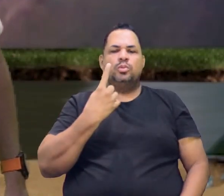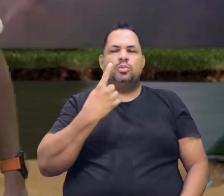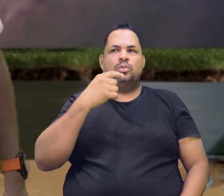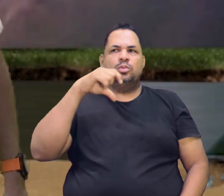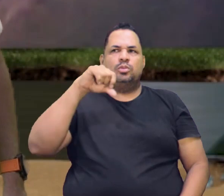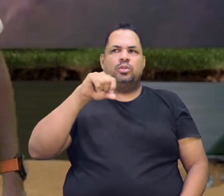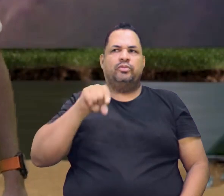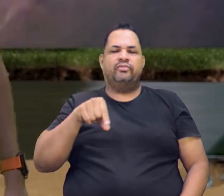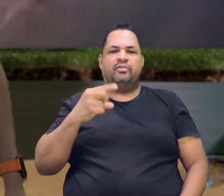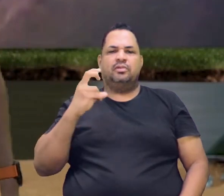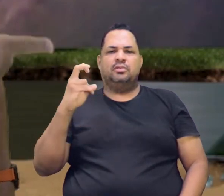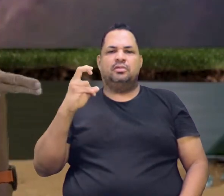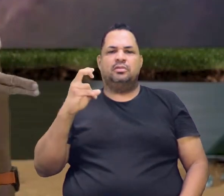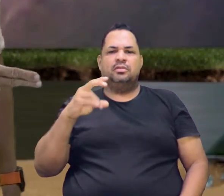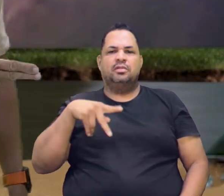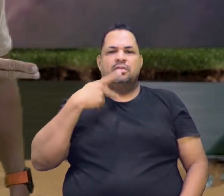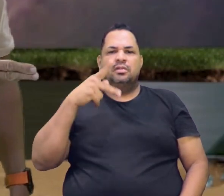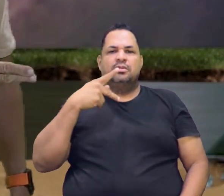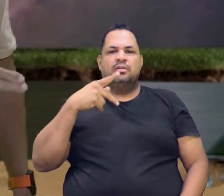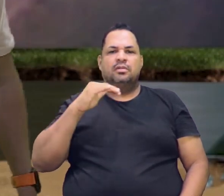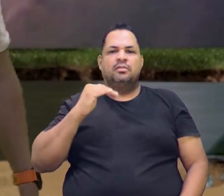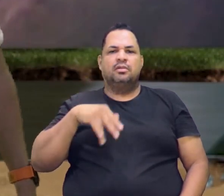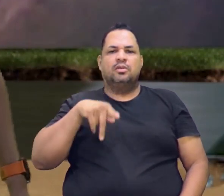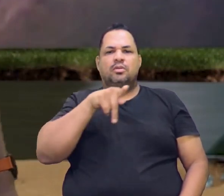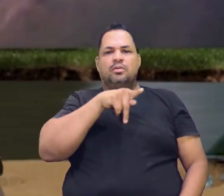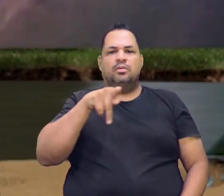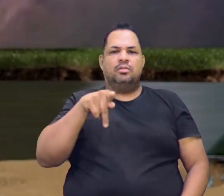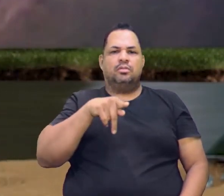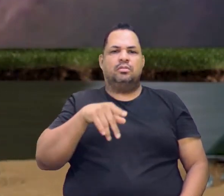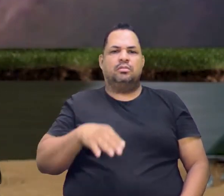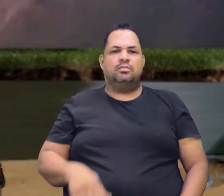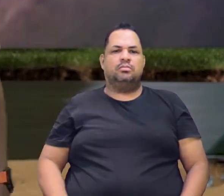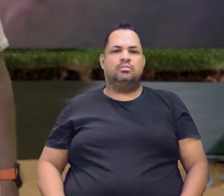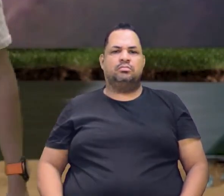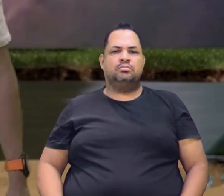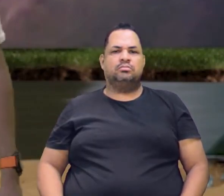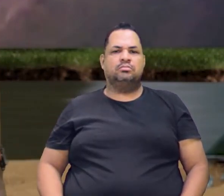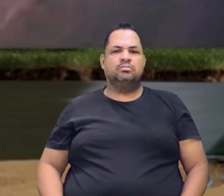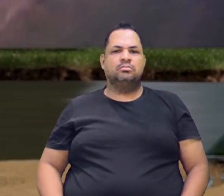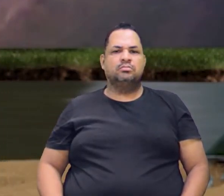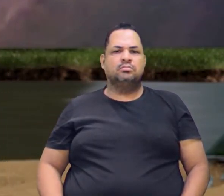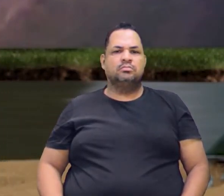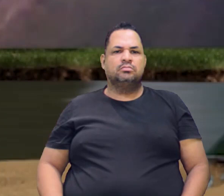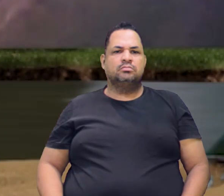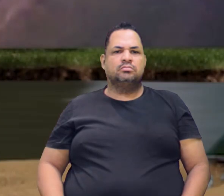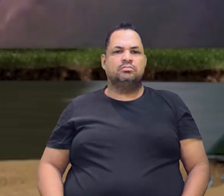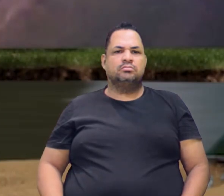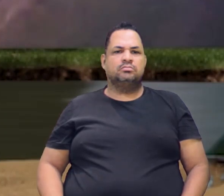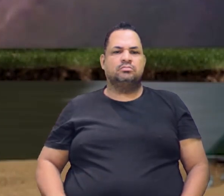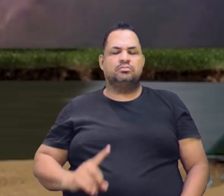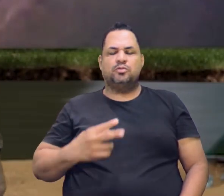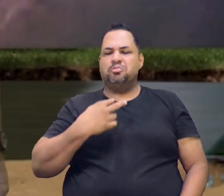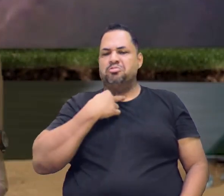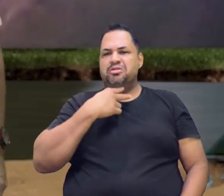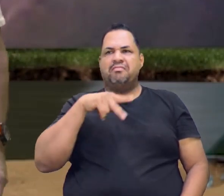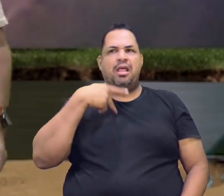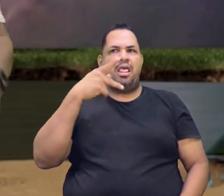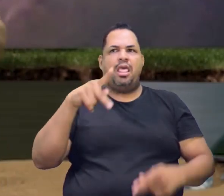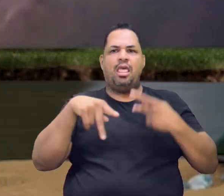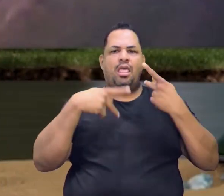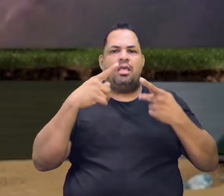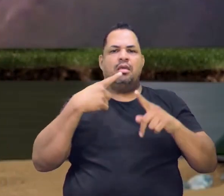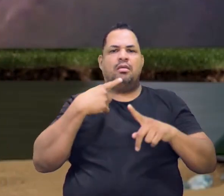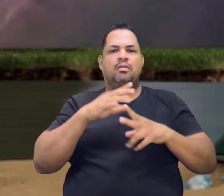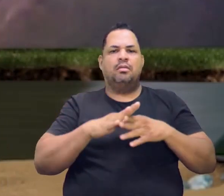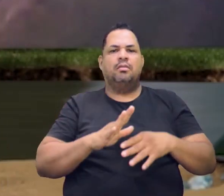tira 9,5, ele vai reclamar com o seu superior, ele leva uma punição que não deveria reclamar.